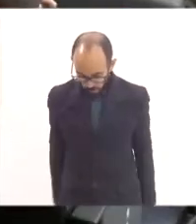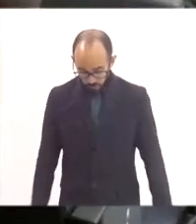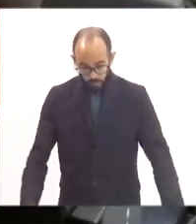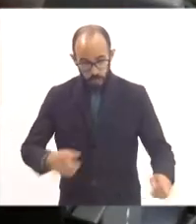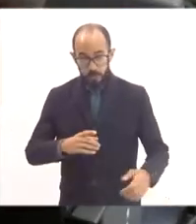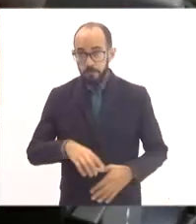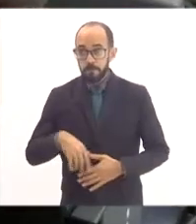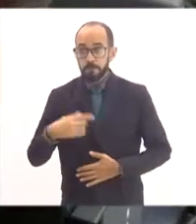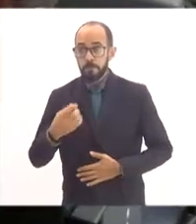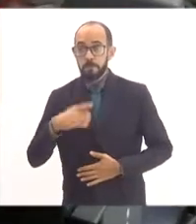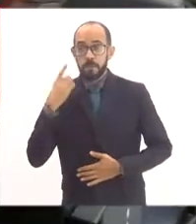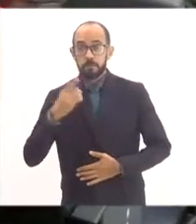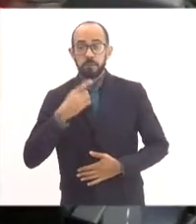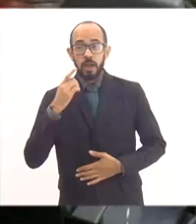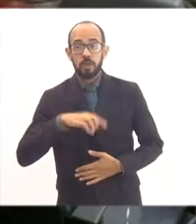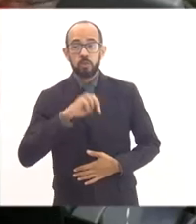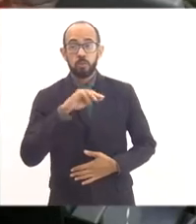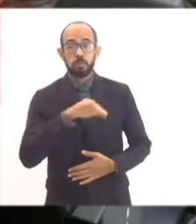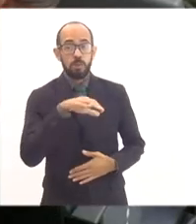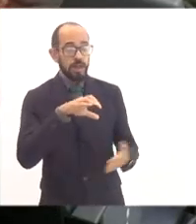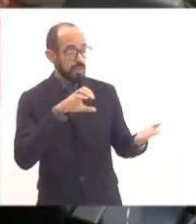Deputado Márcio Gualberto,